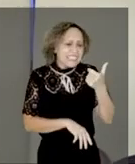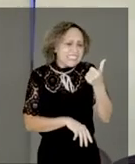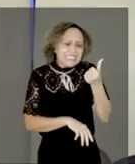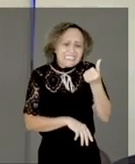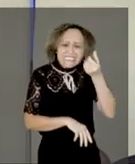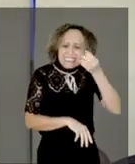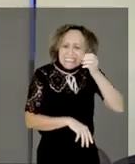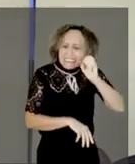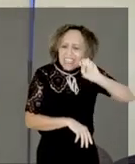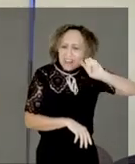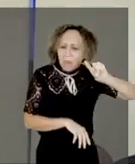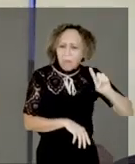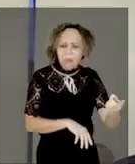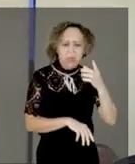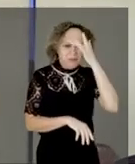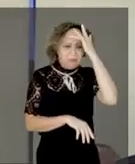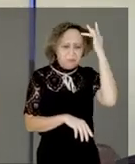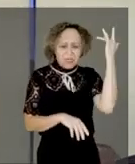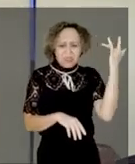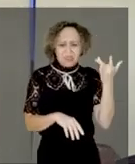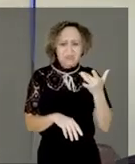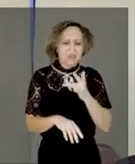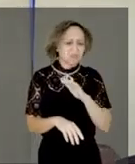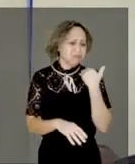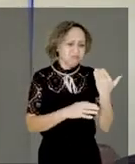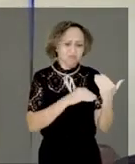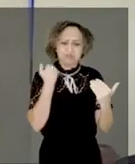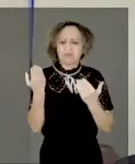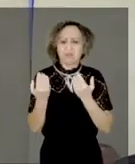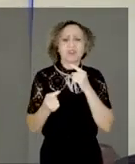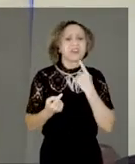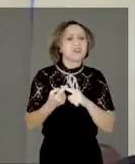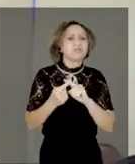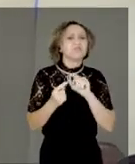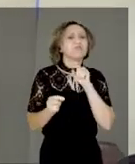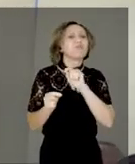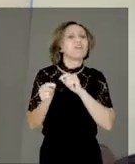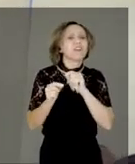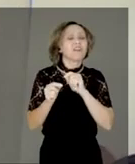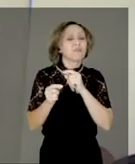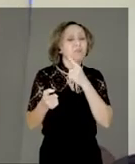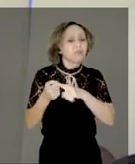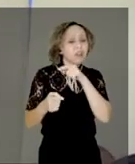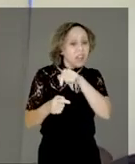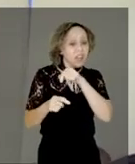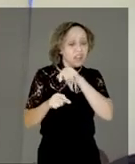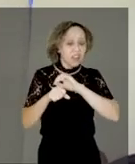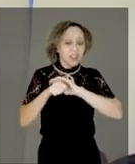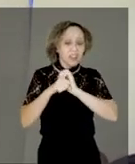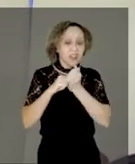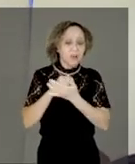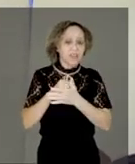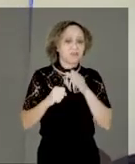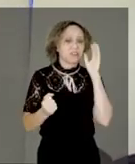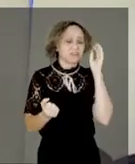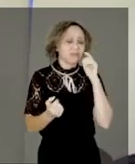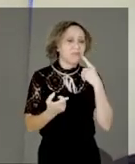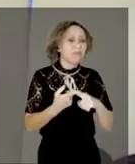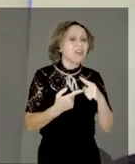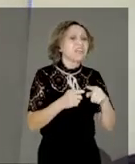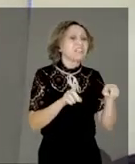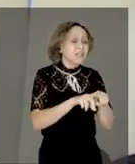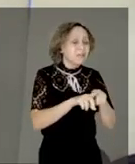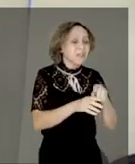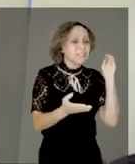está aí. Então, toda a solidariedade às famílias que perderam seus entes queridos e